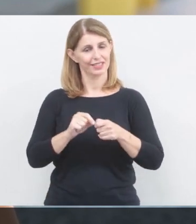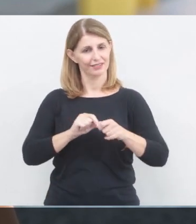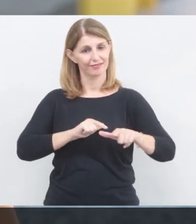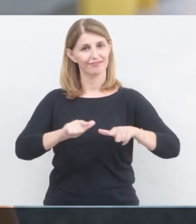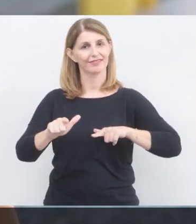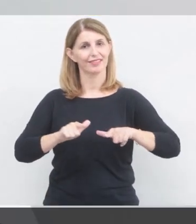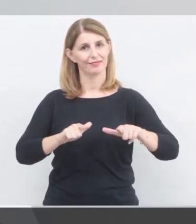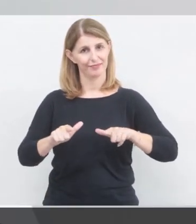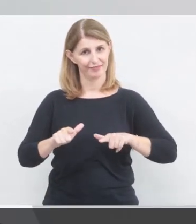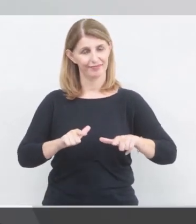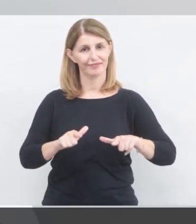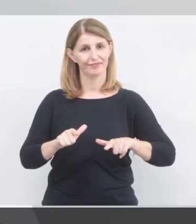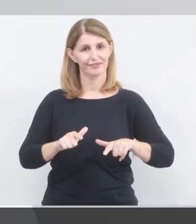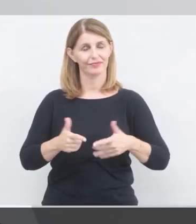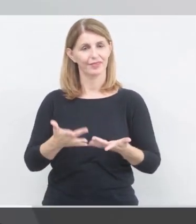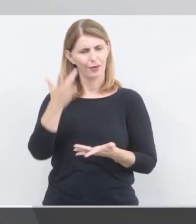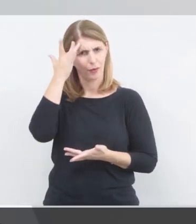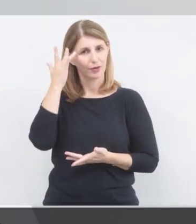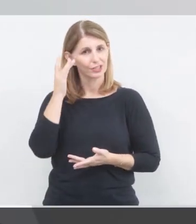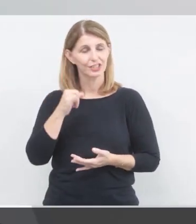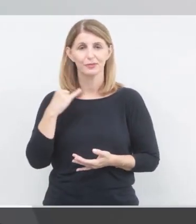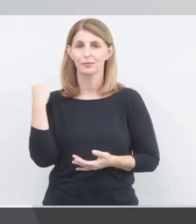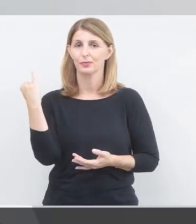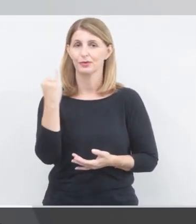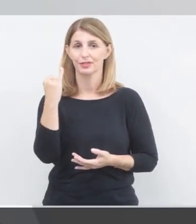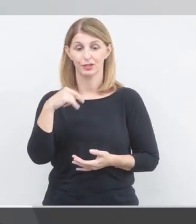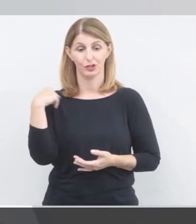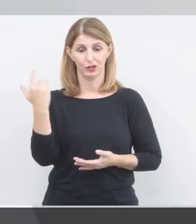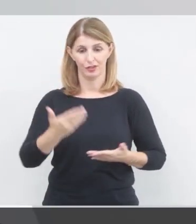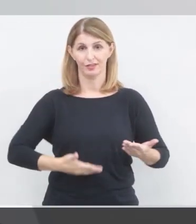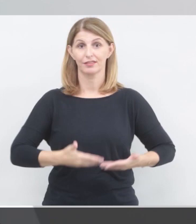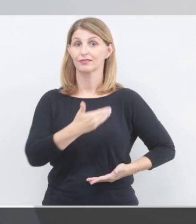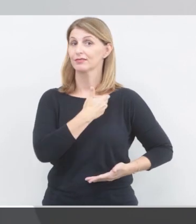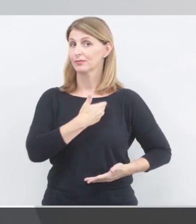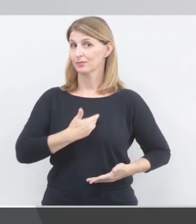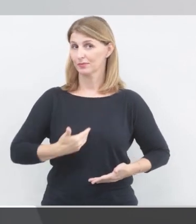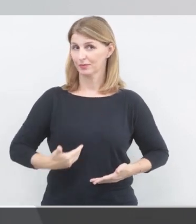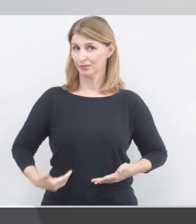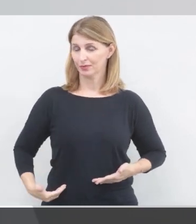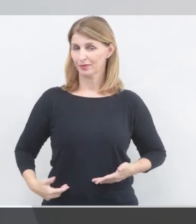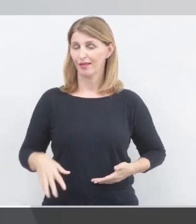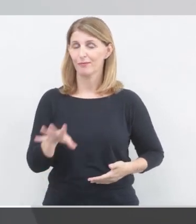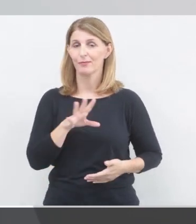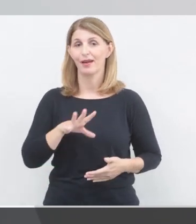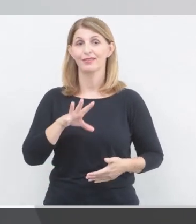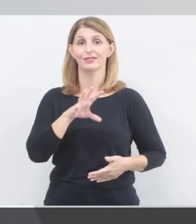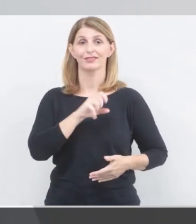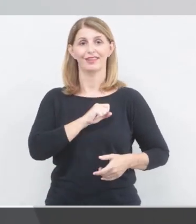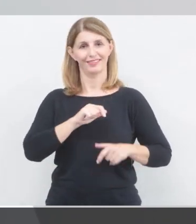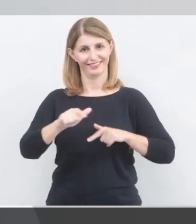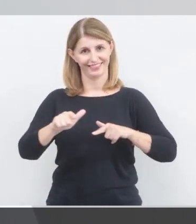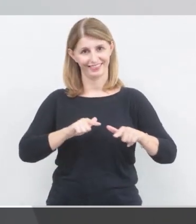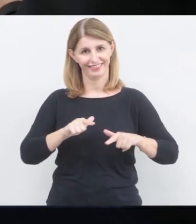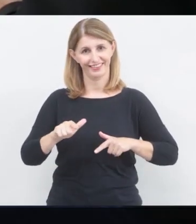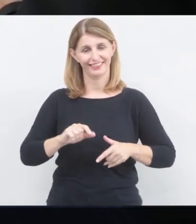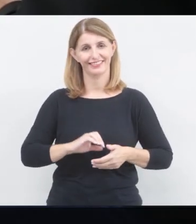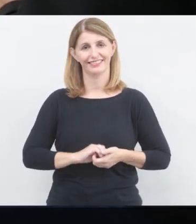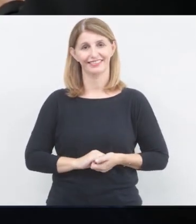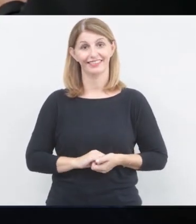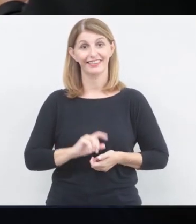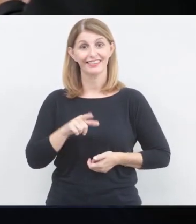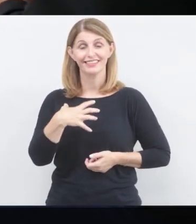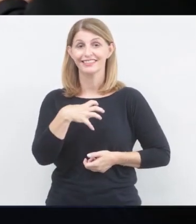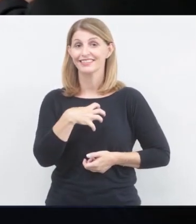que eu exerço. Eu acho que é fundamental a gente, como servidor público, ser apaixonado pelo que a gente faz. Este